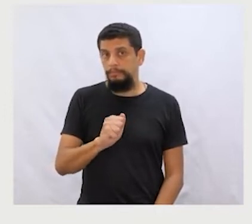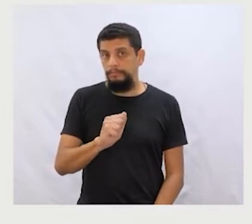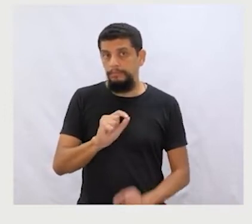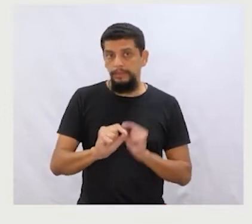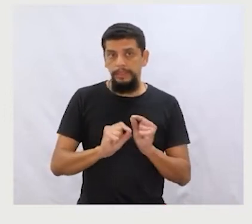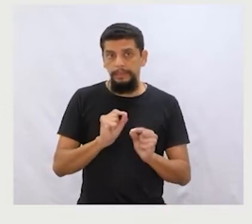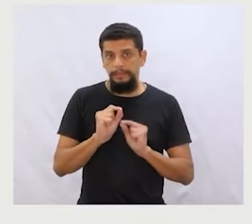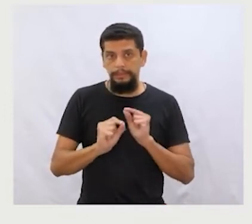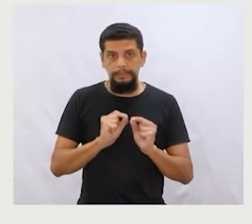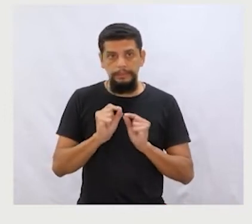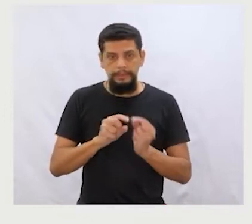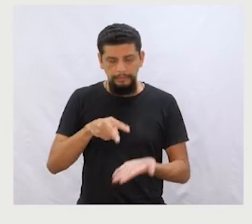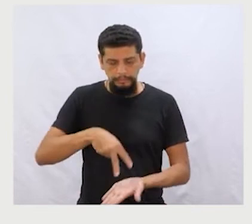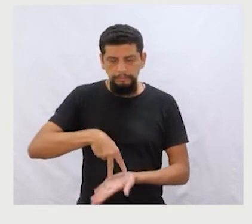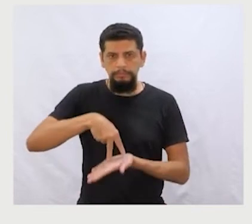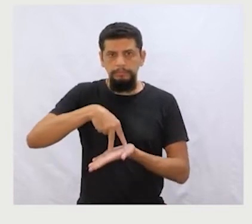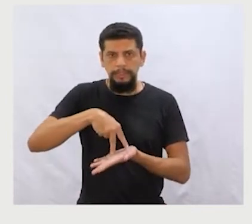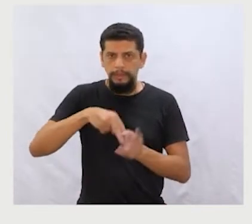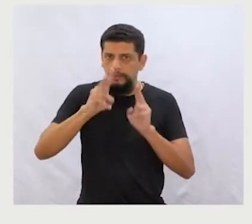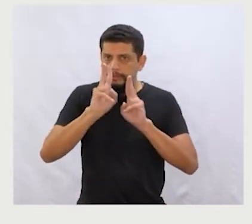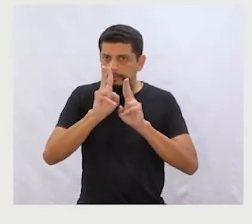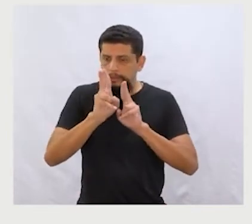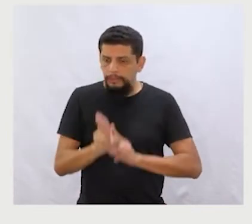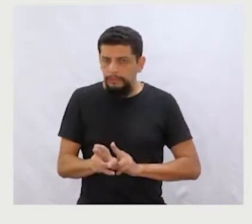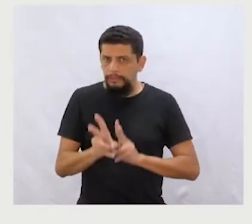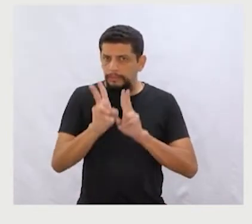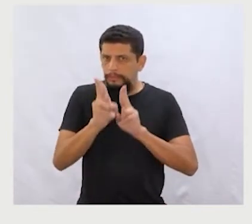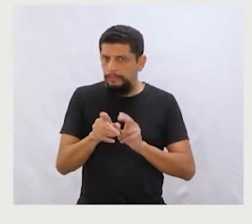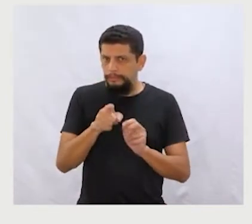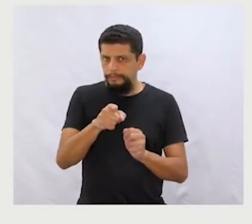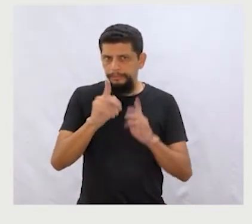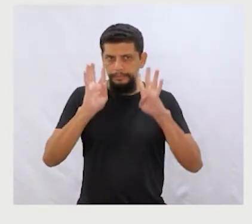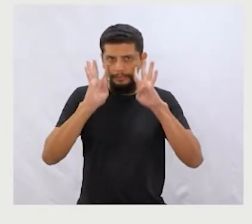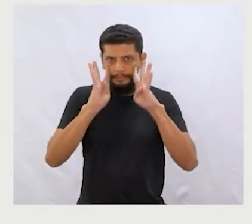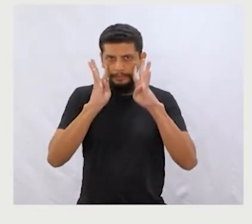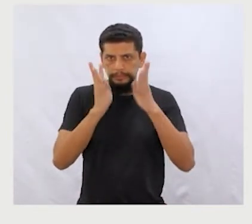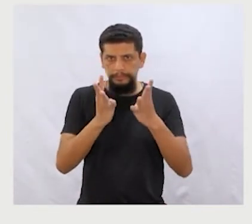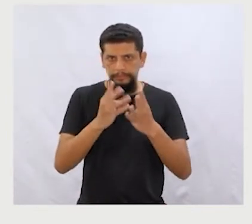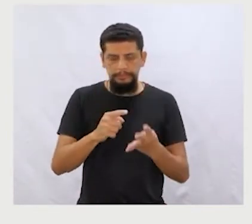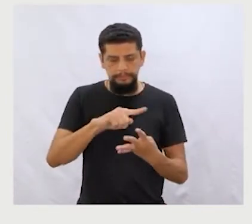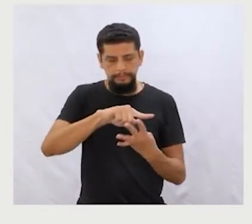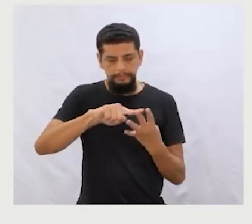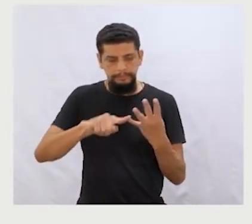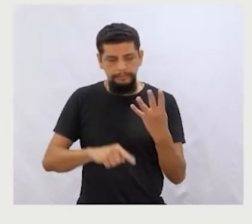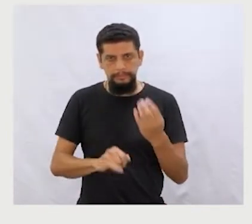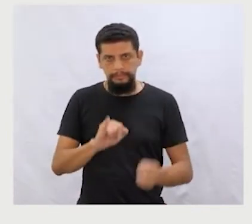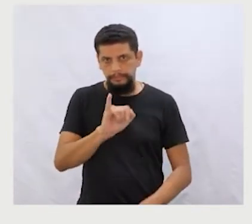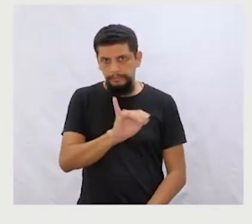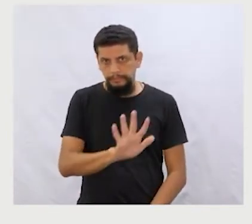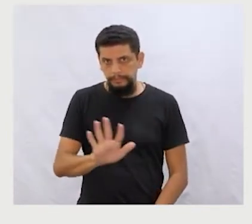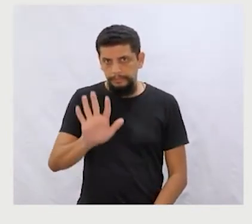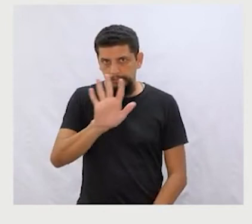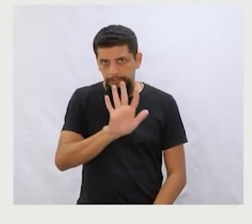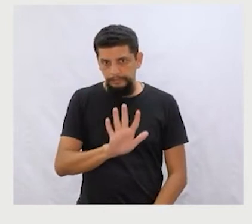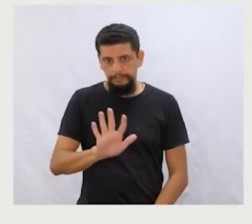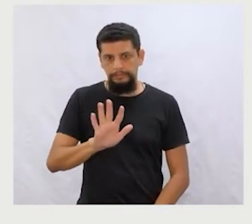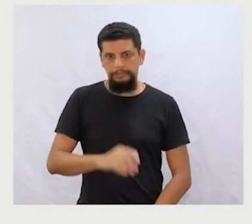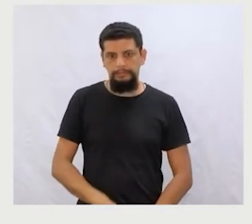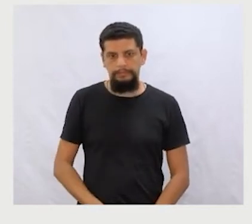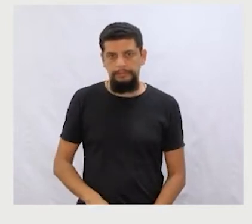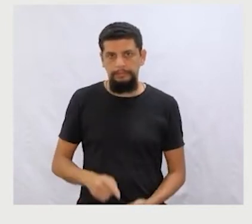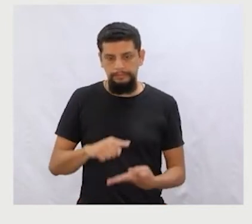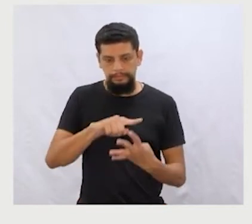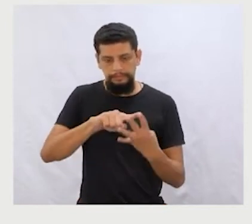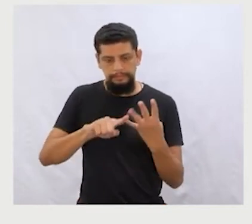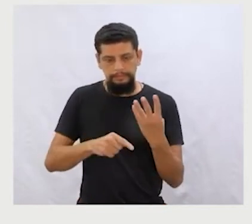será? Vai ser difícil, né, Você Rafaela? tem que prestar bastante atenção, porque agora nós temos quatro imagens, né? Temos Isso.